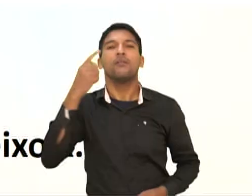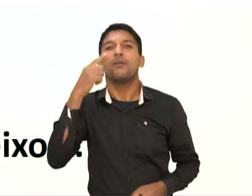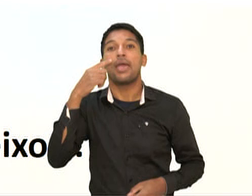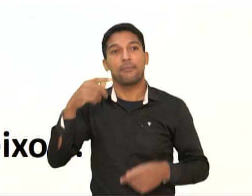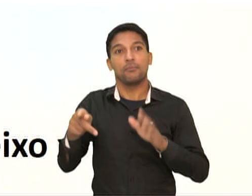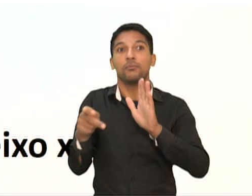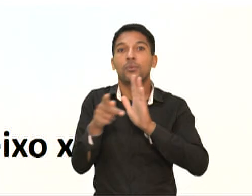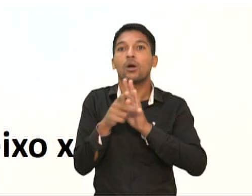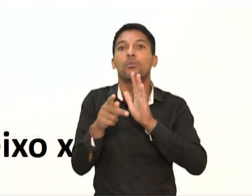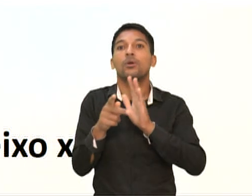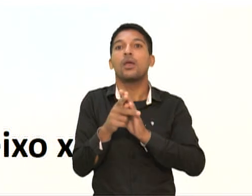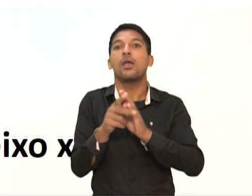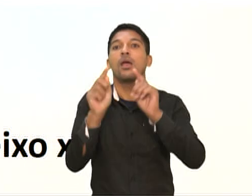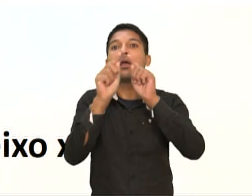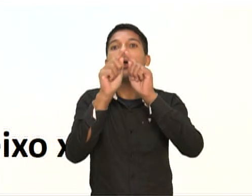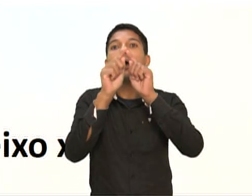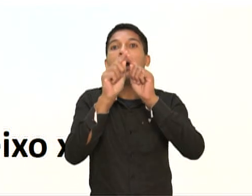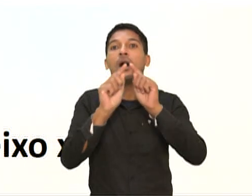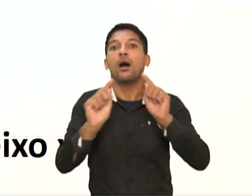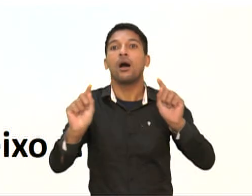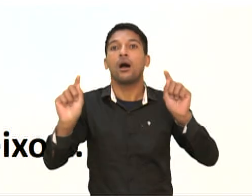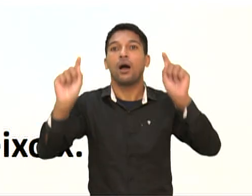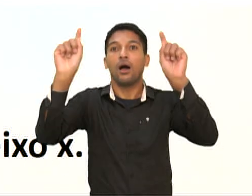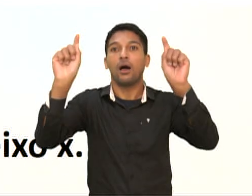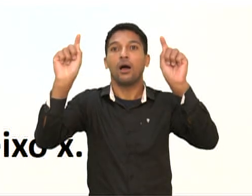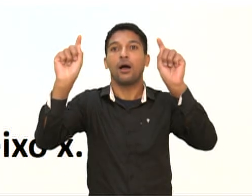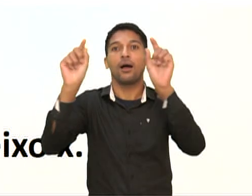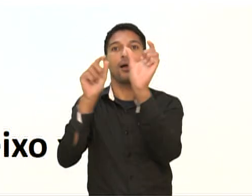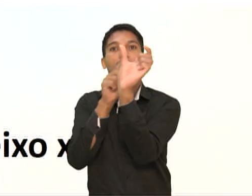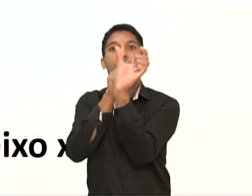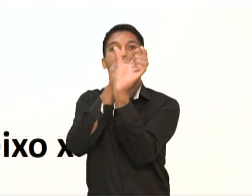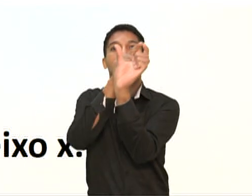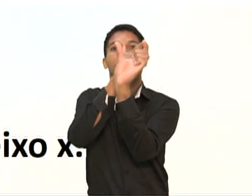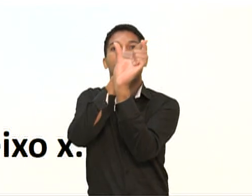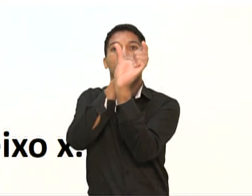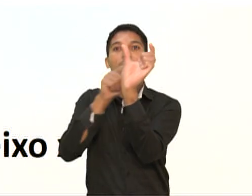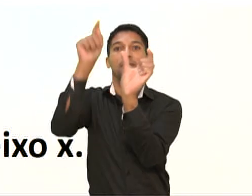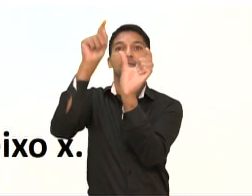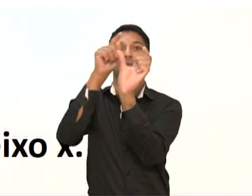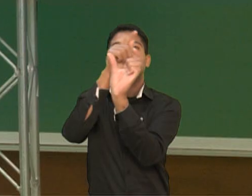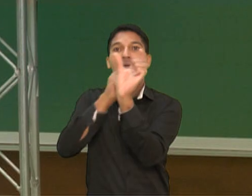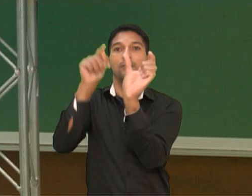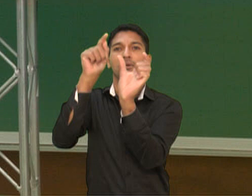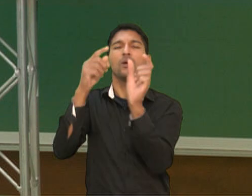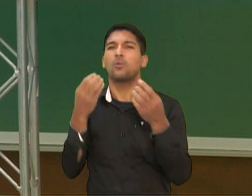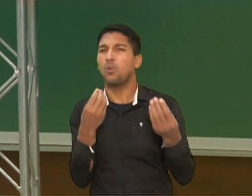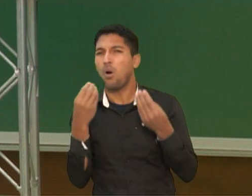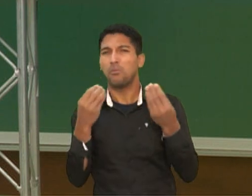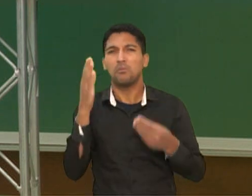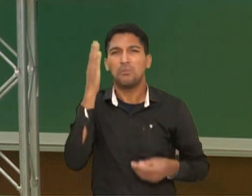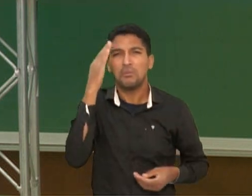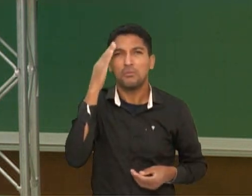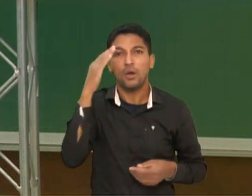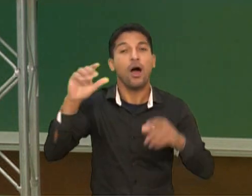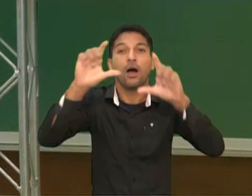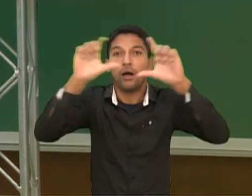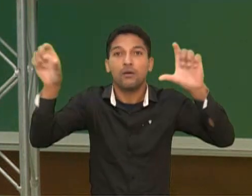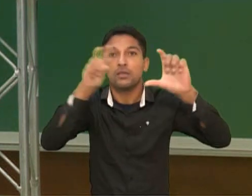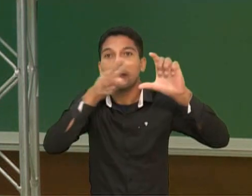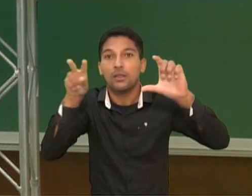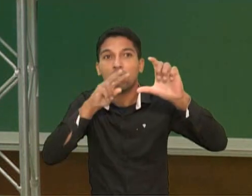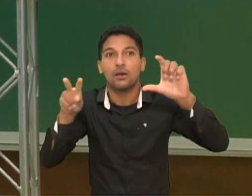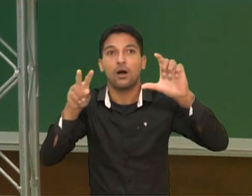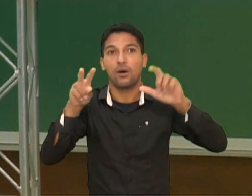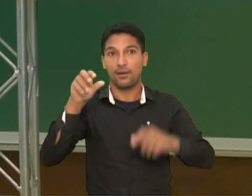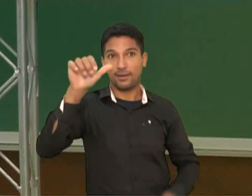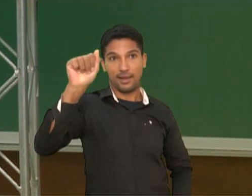para cima. Da onde que eu tirei essa informação? Da própria equação do enunciado, em que o A, o